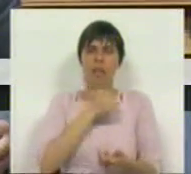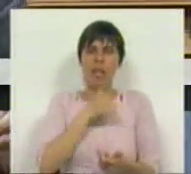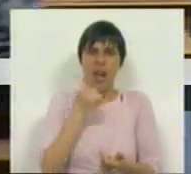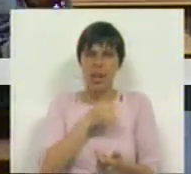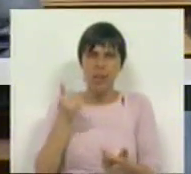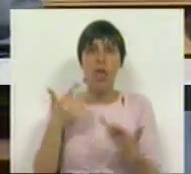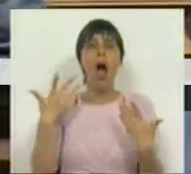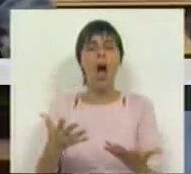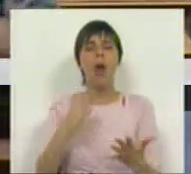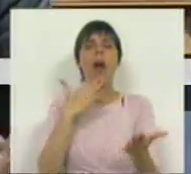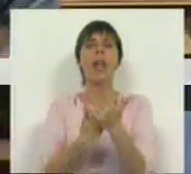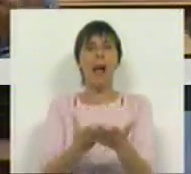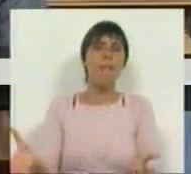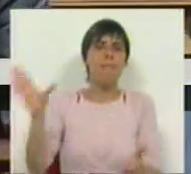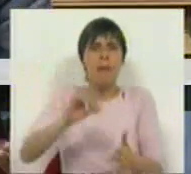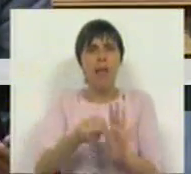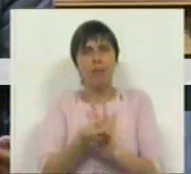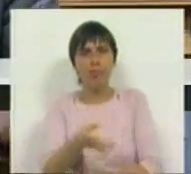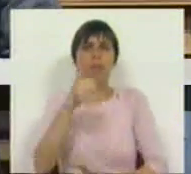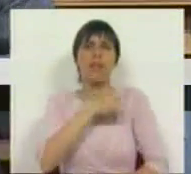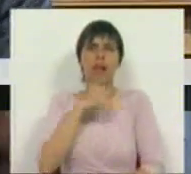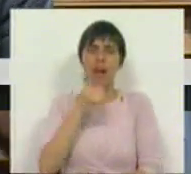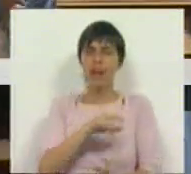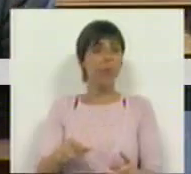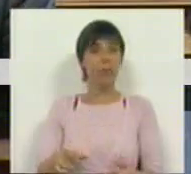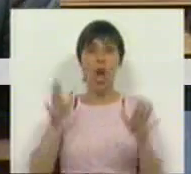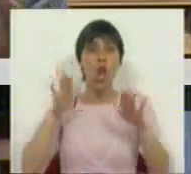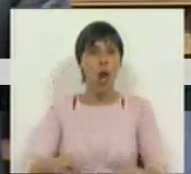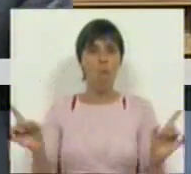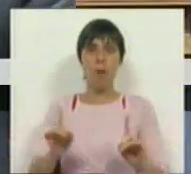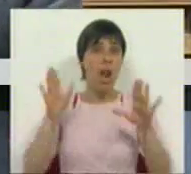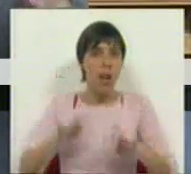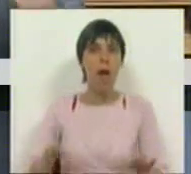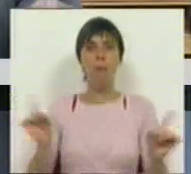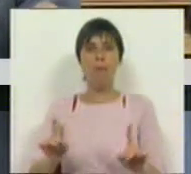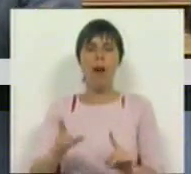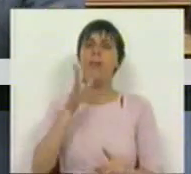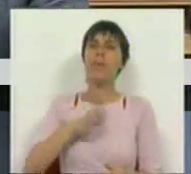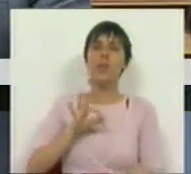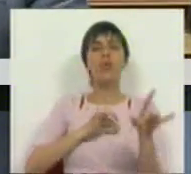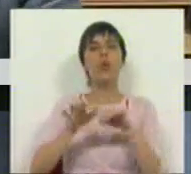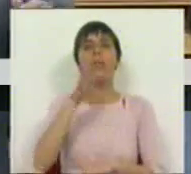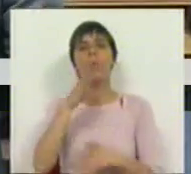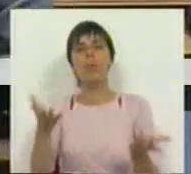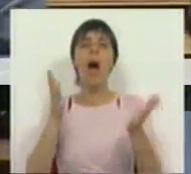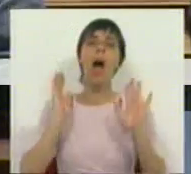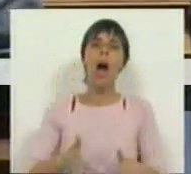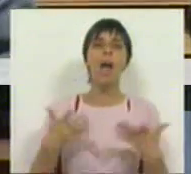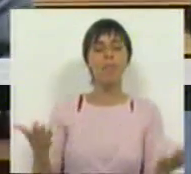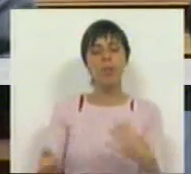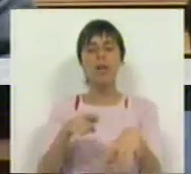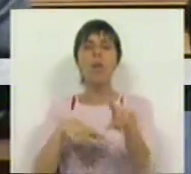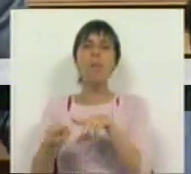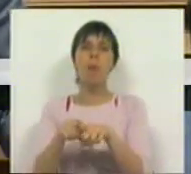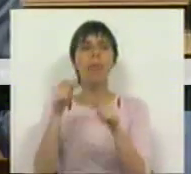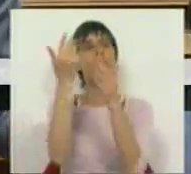sacrifícios, o que têm para oferecer são mais pacotes de sacrifícios. E não para, não para. Diz o Sr. Deputado, é necessária uma